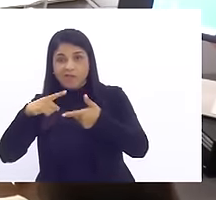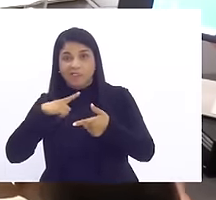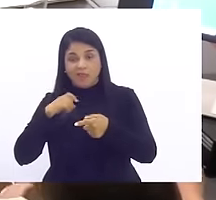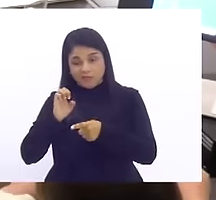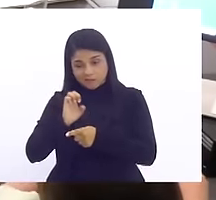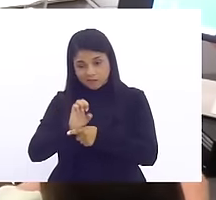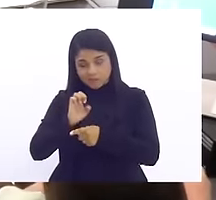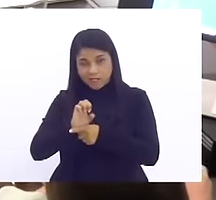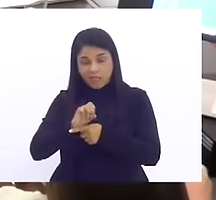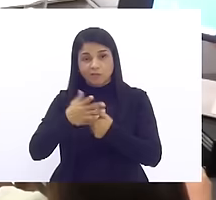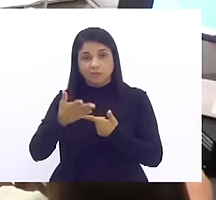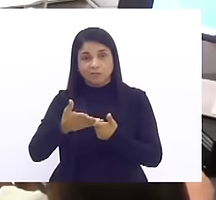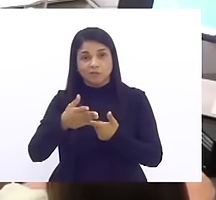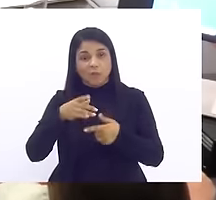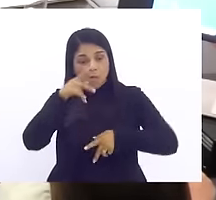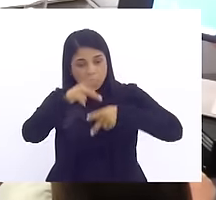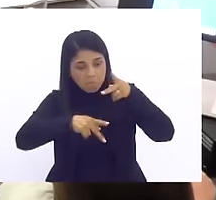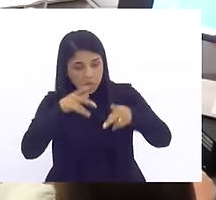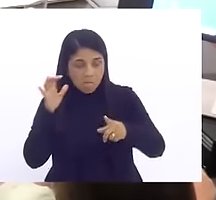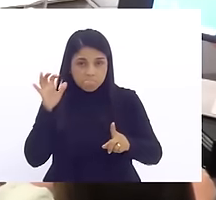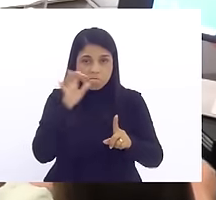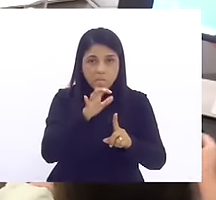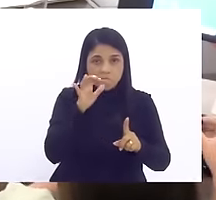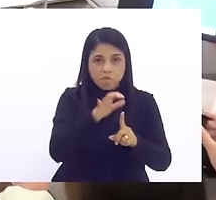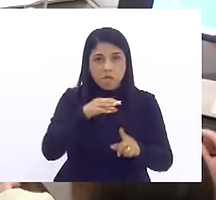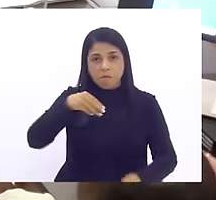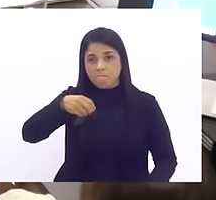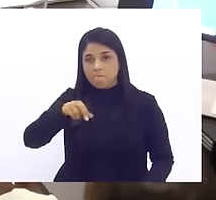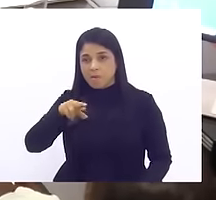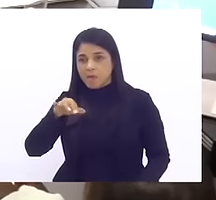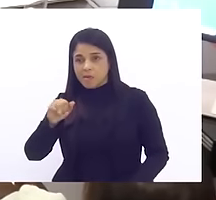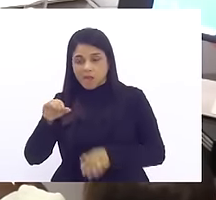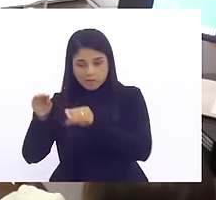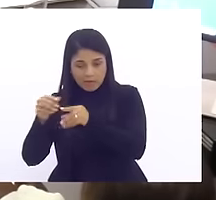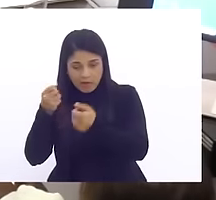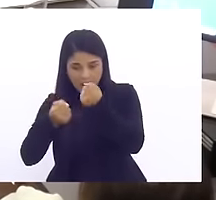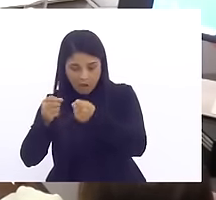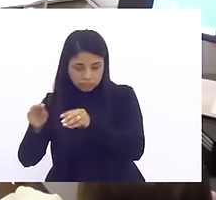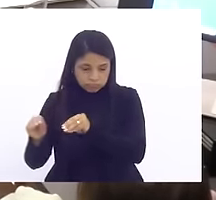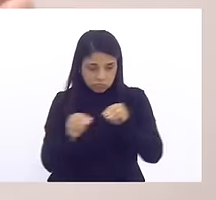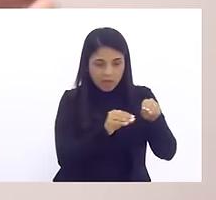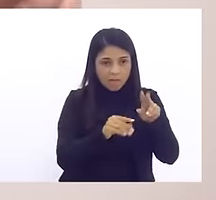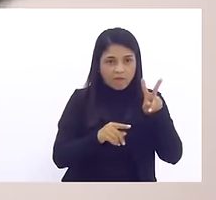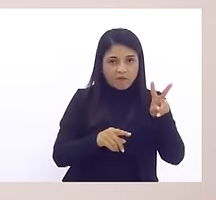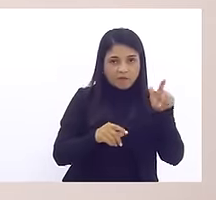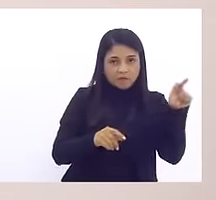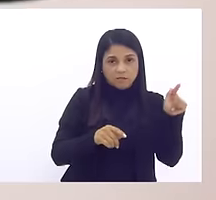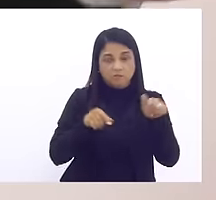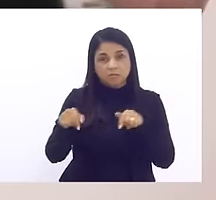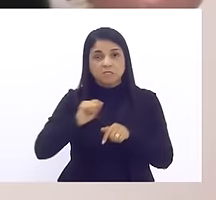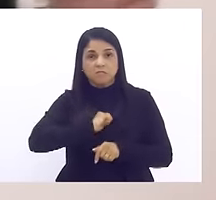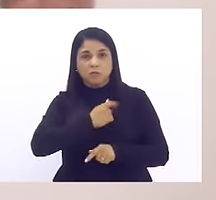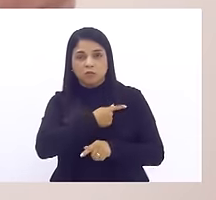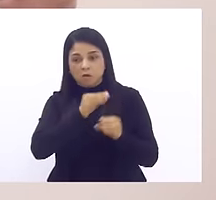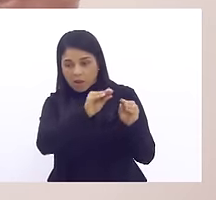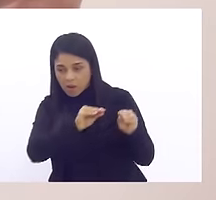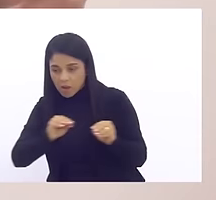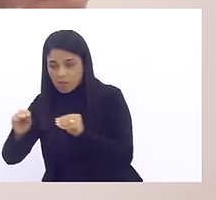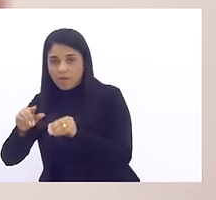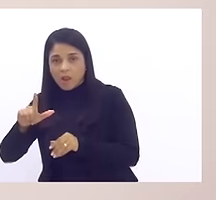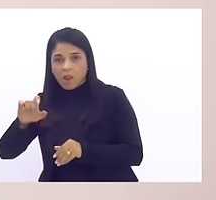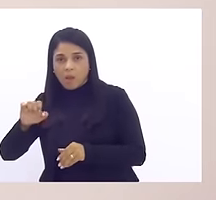atormenta para poder pegar carro em Maricá leva para Vargem Grande pega a casa em São Gonçalo leva Leopoldina uma distância imensa